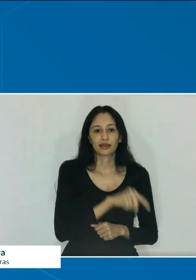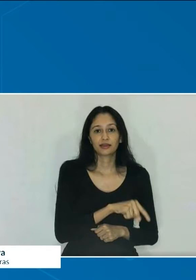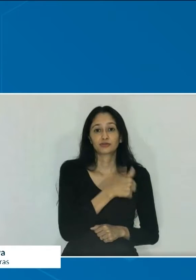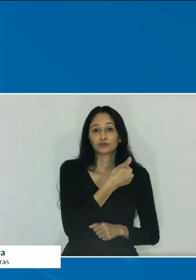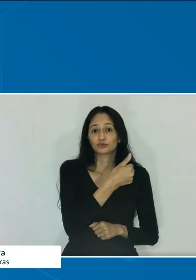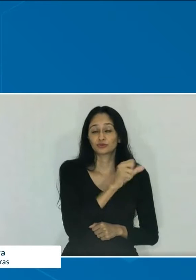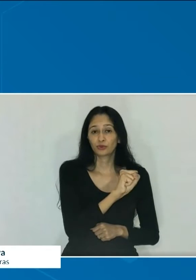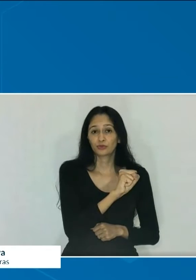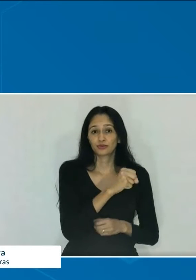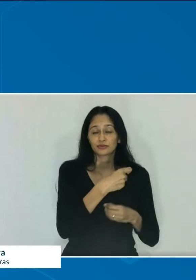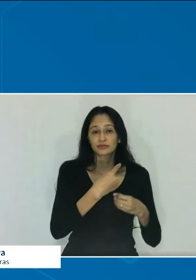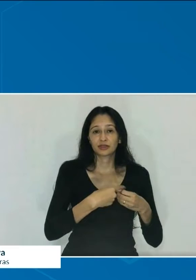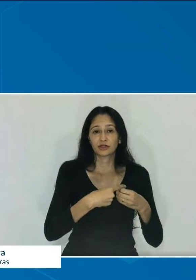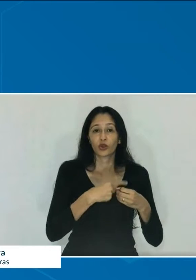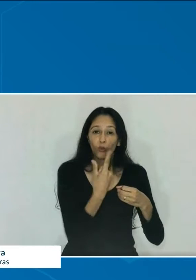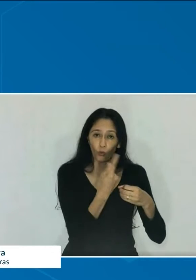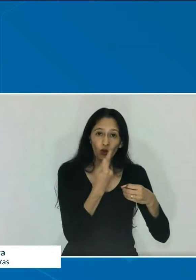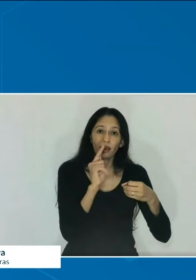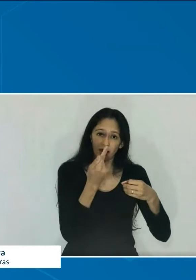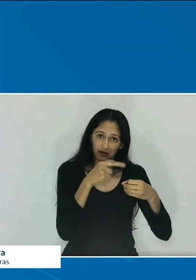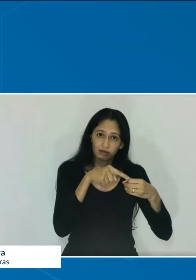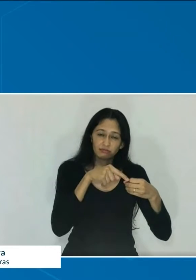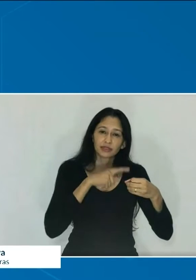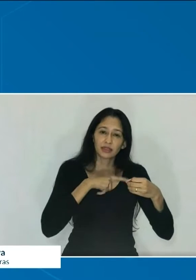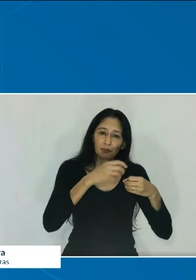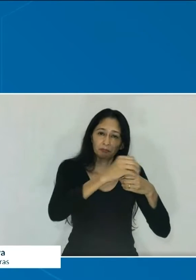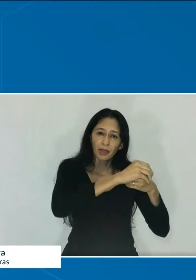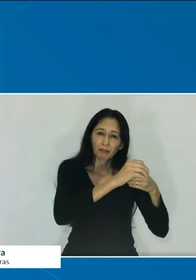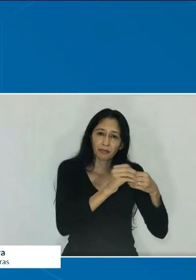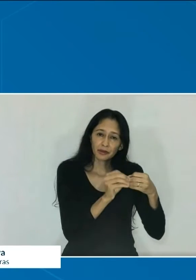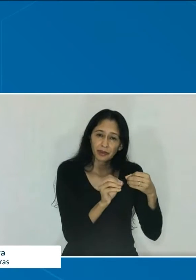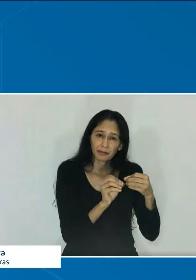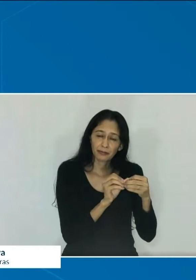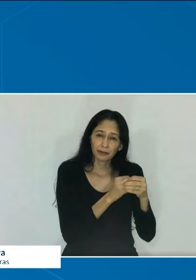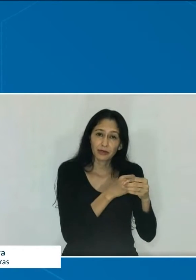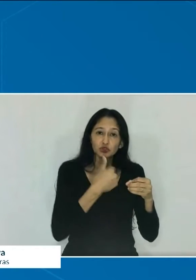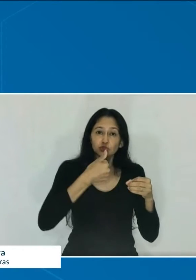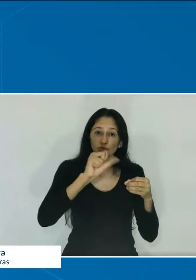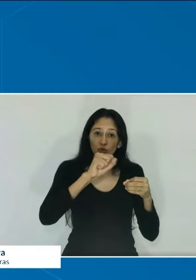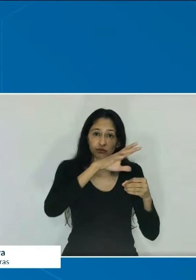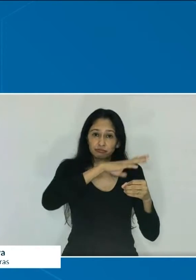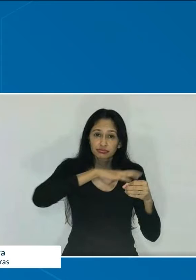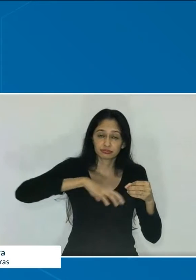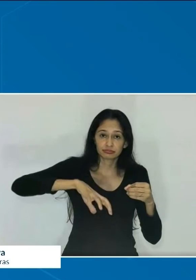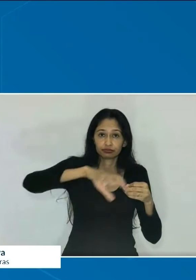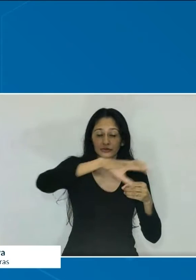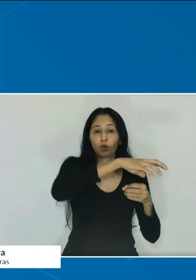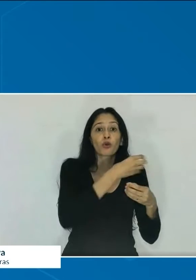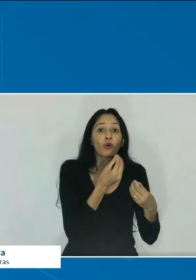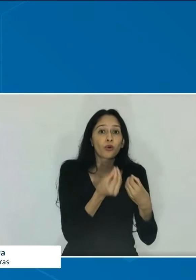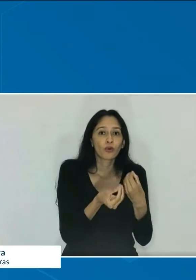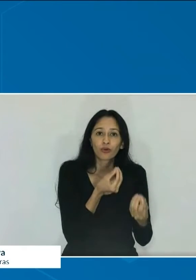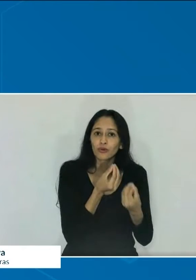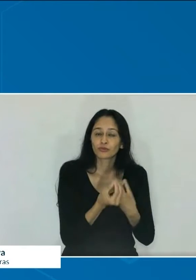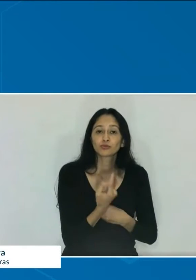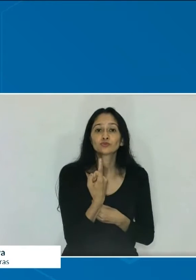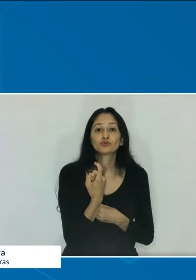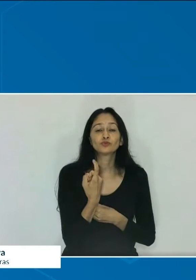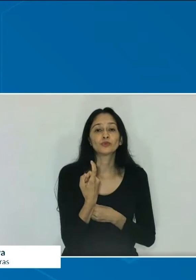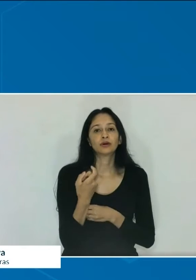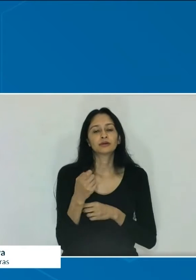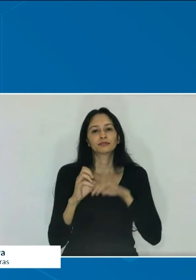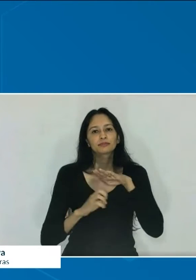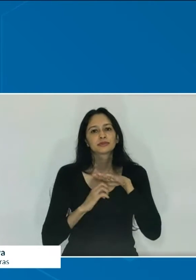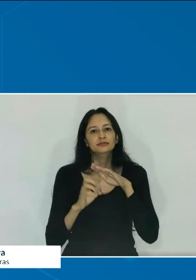municípios na região metropolitana, acho que agora eles são 20. Então, como atender com um único serviço de